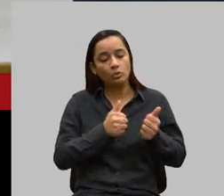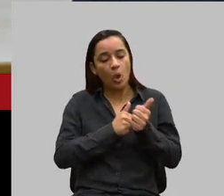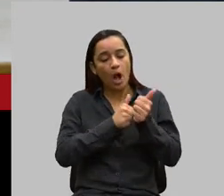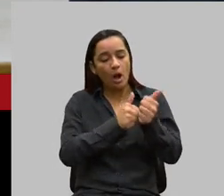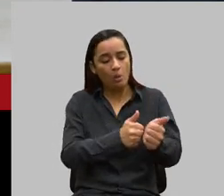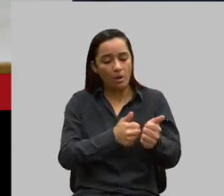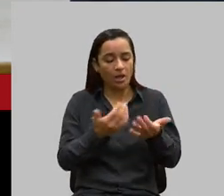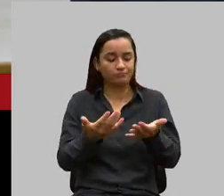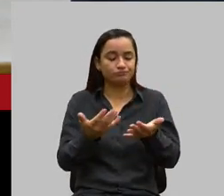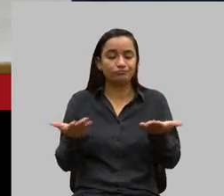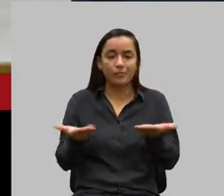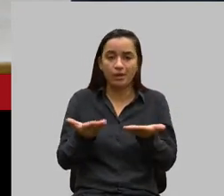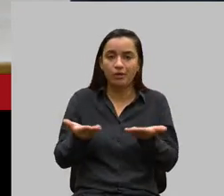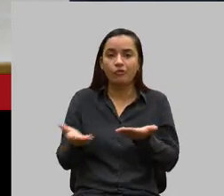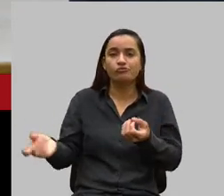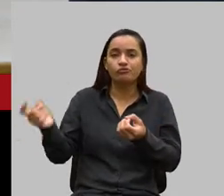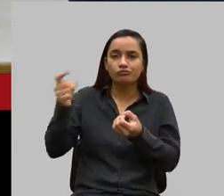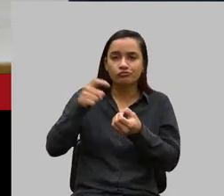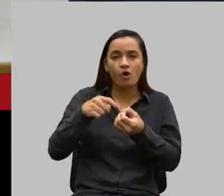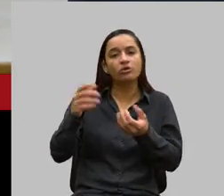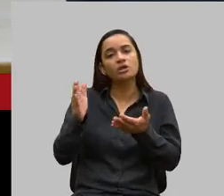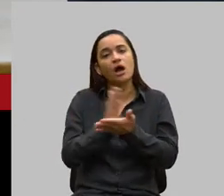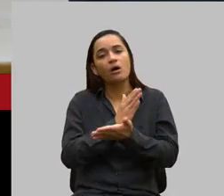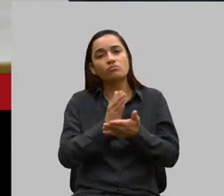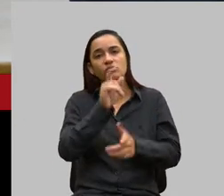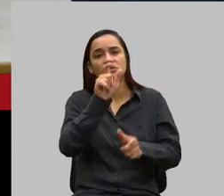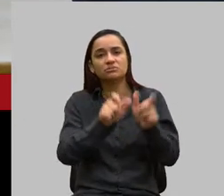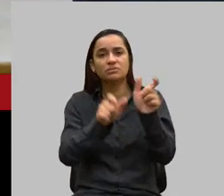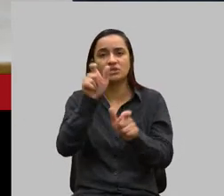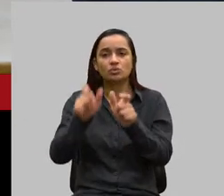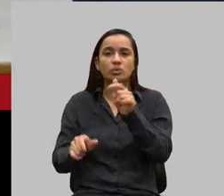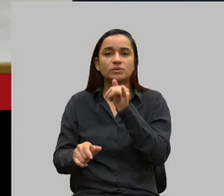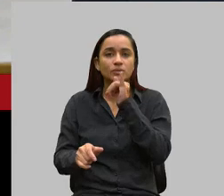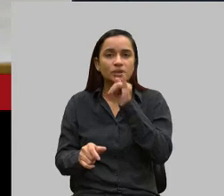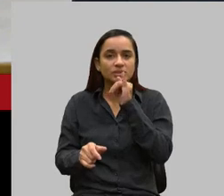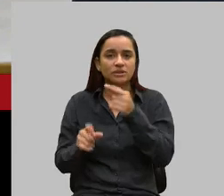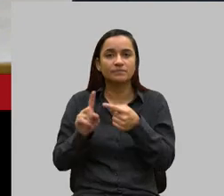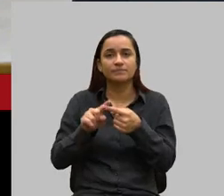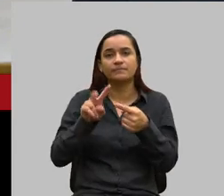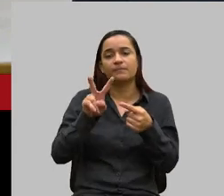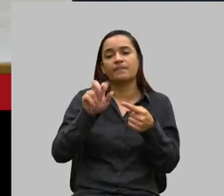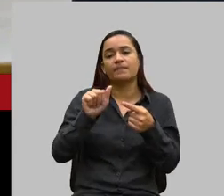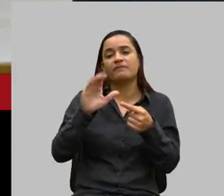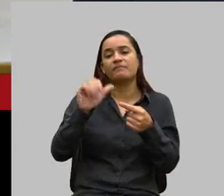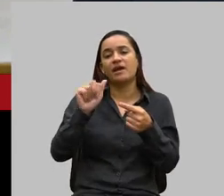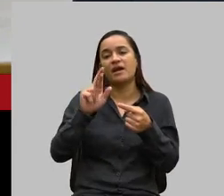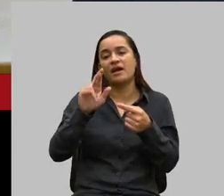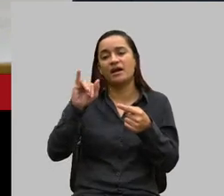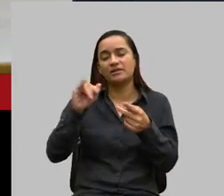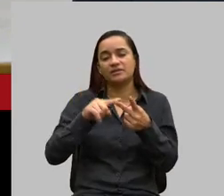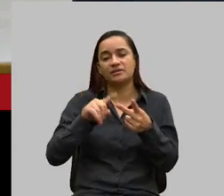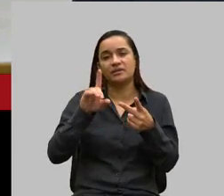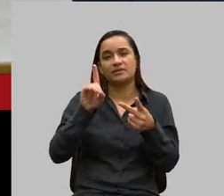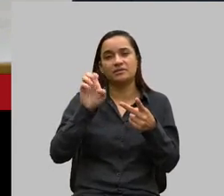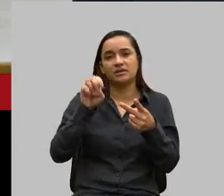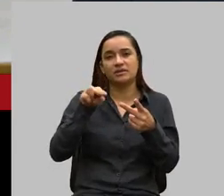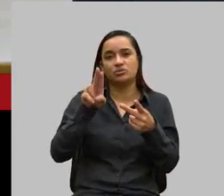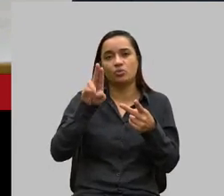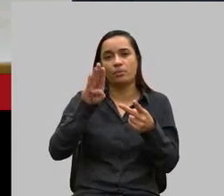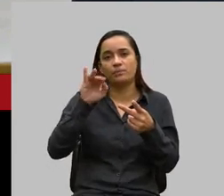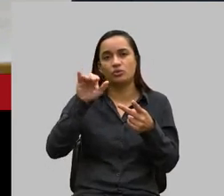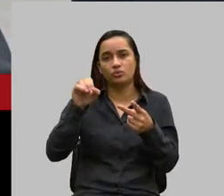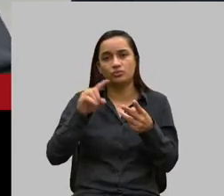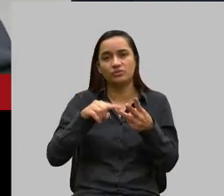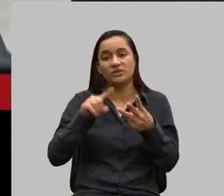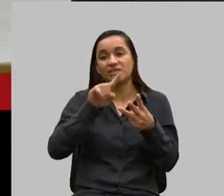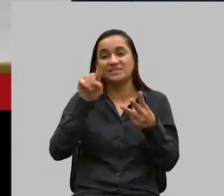volta agora de algumas pessoas como o Vacari o delúbio Né o deceu E